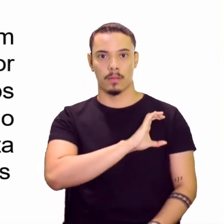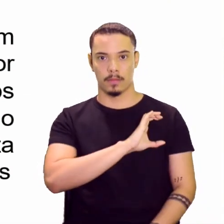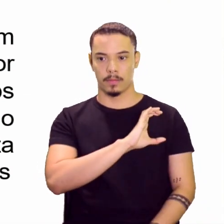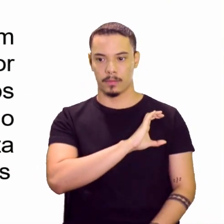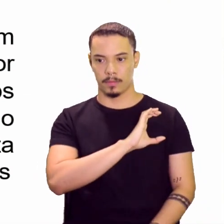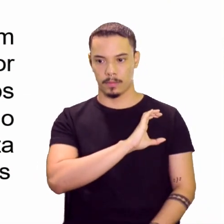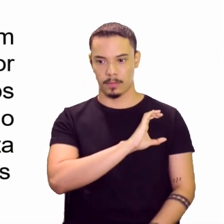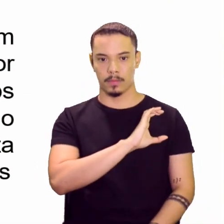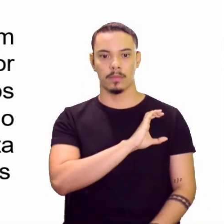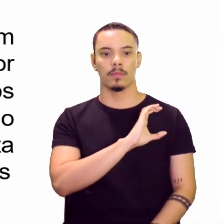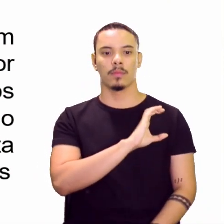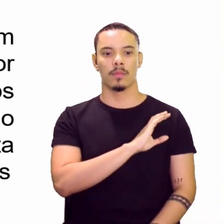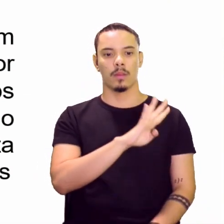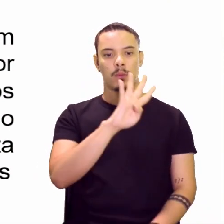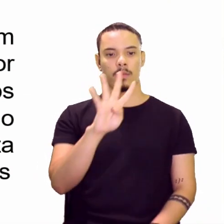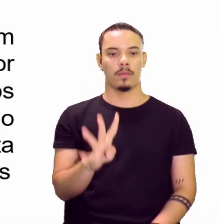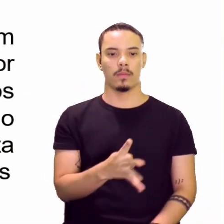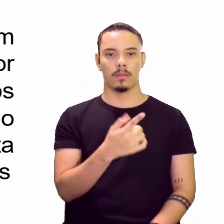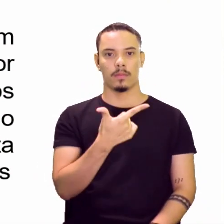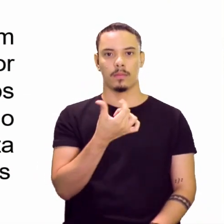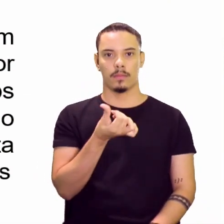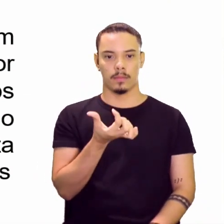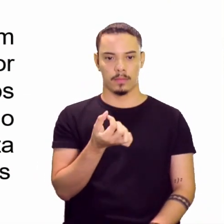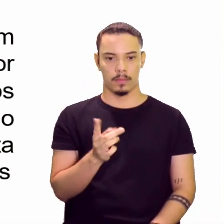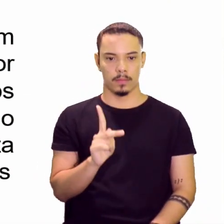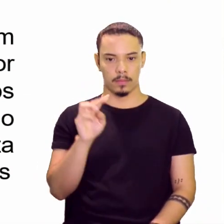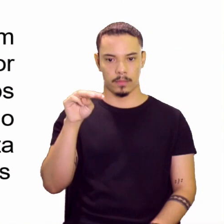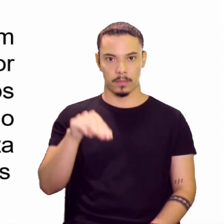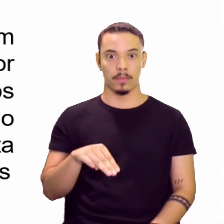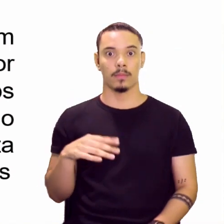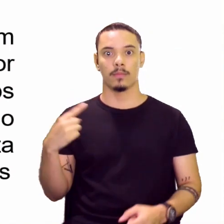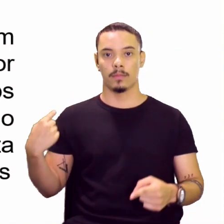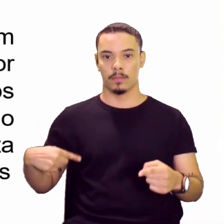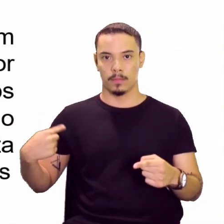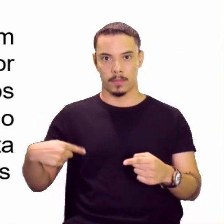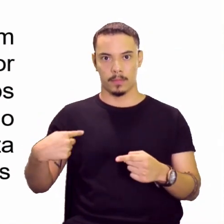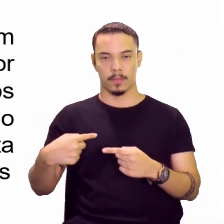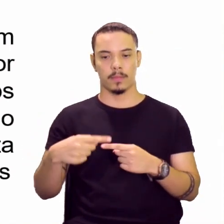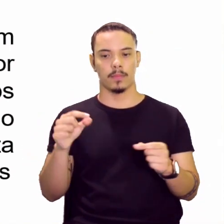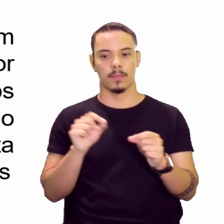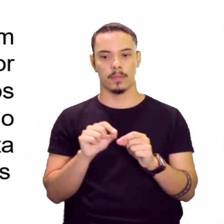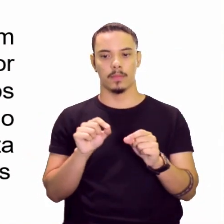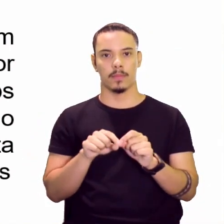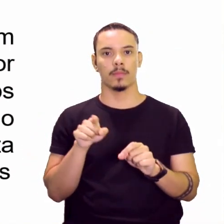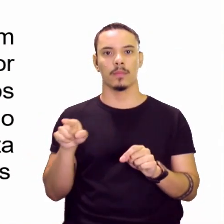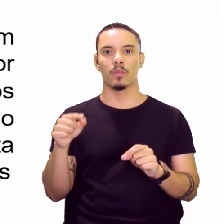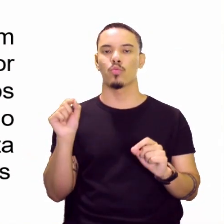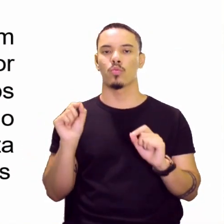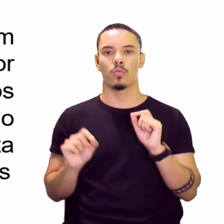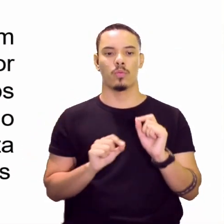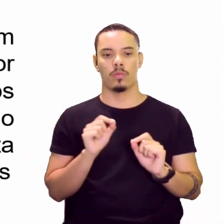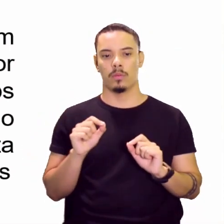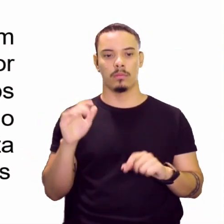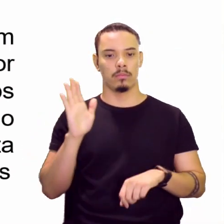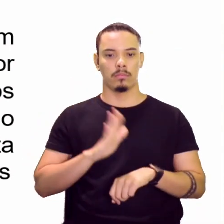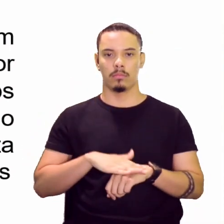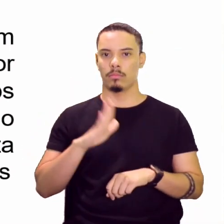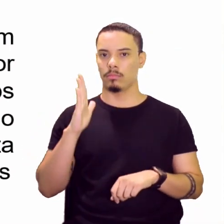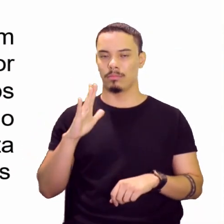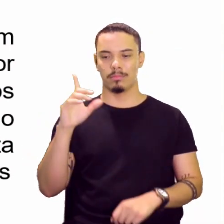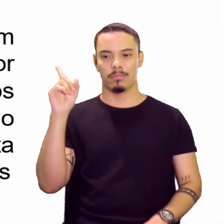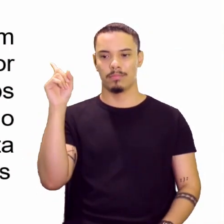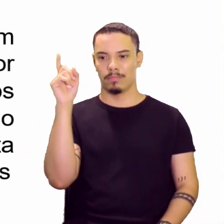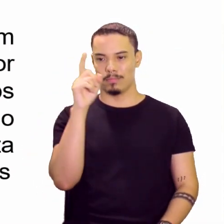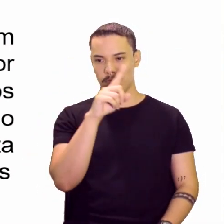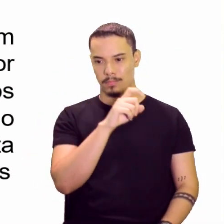Olha só, 4.260 quilômetros de trilhas fazem deste uma das maiores e mais